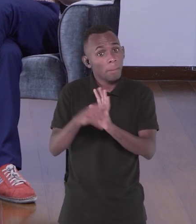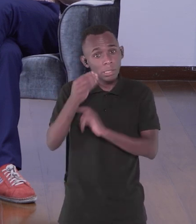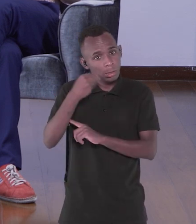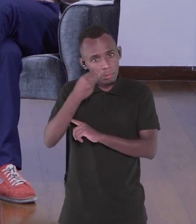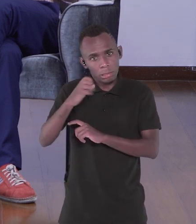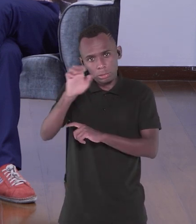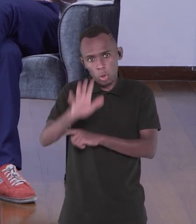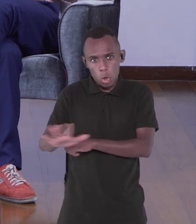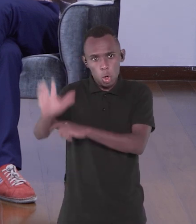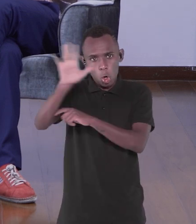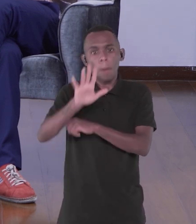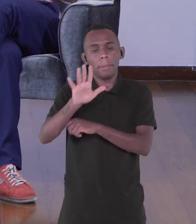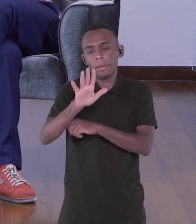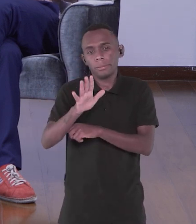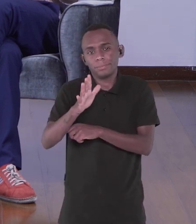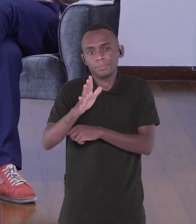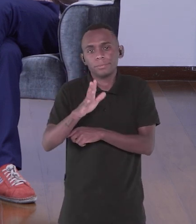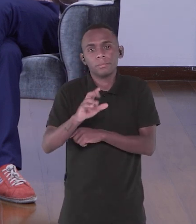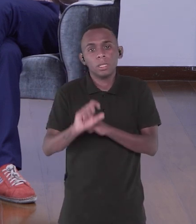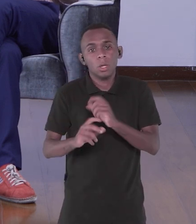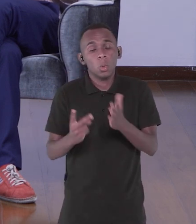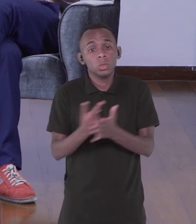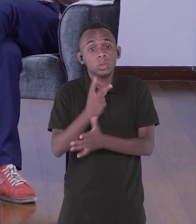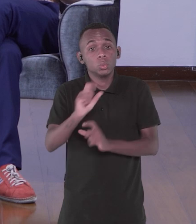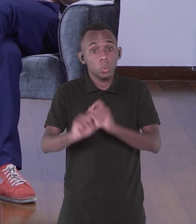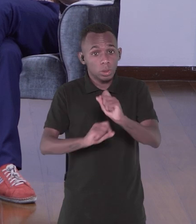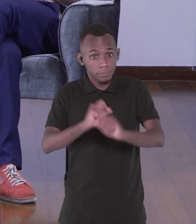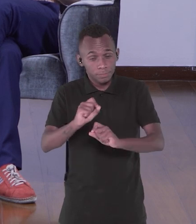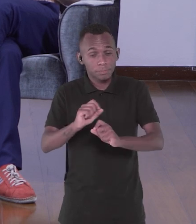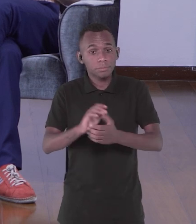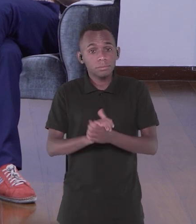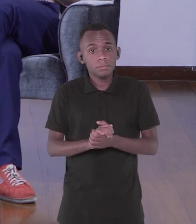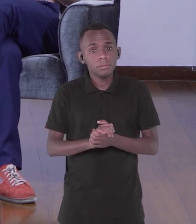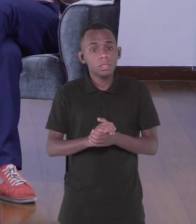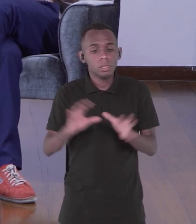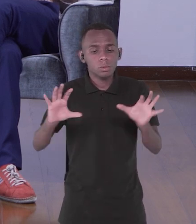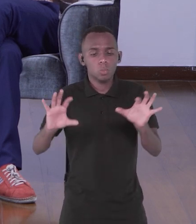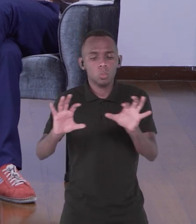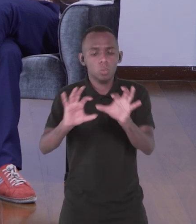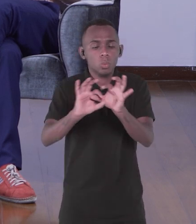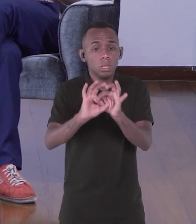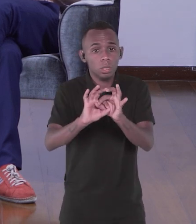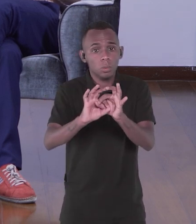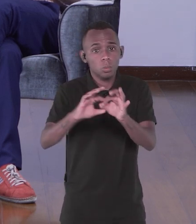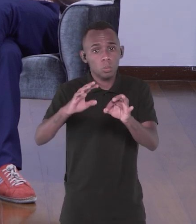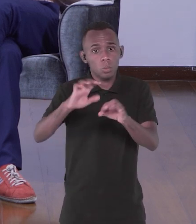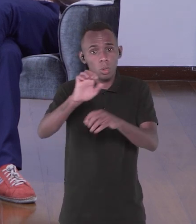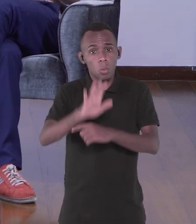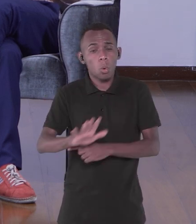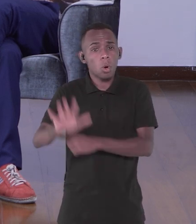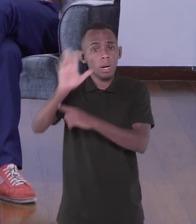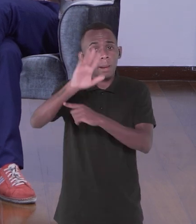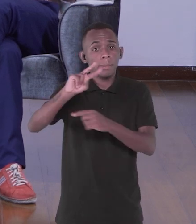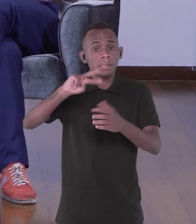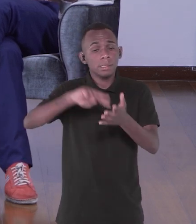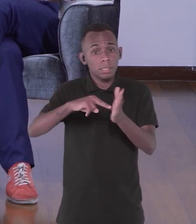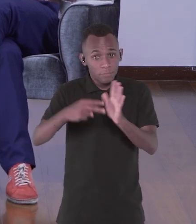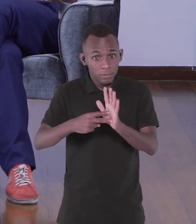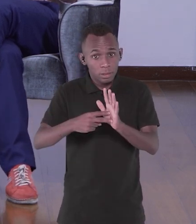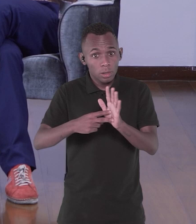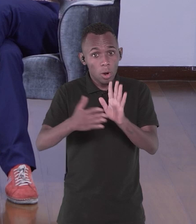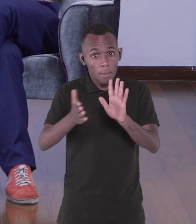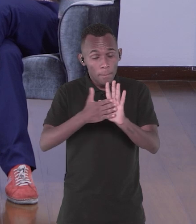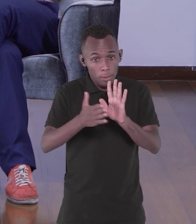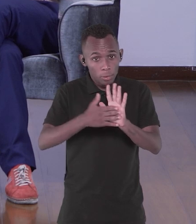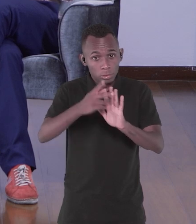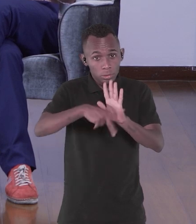europeia. O que é a União Europeia? É um plano de paz, né, num continente que